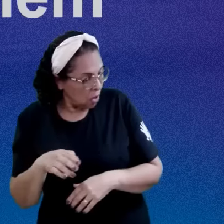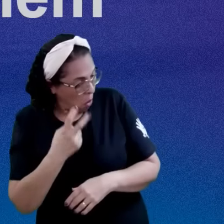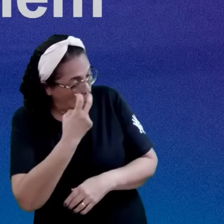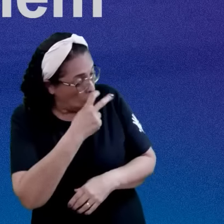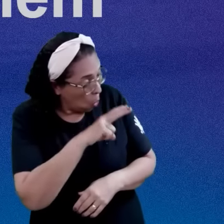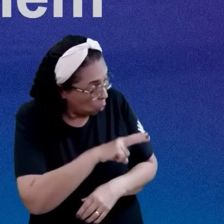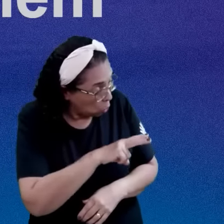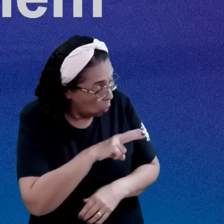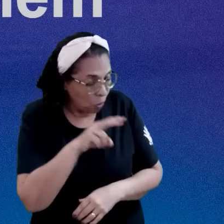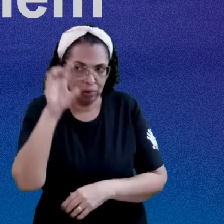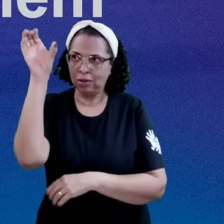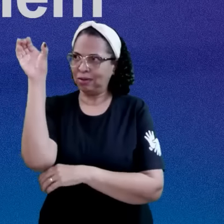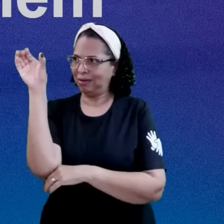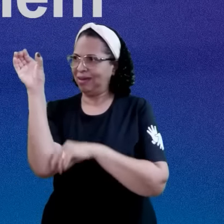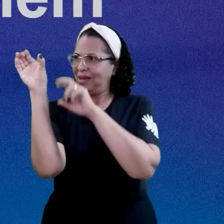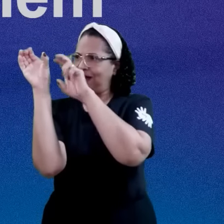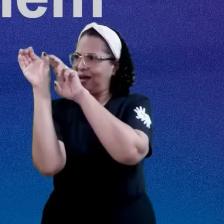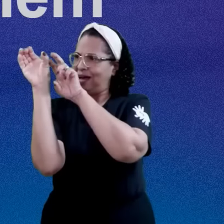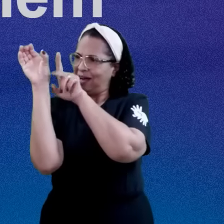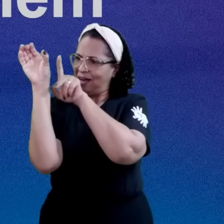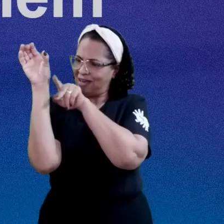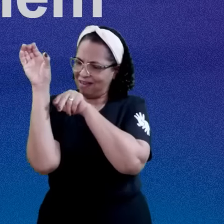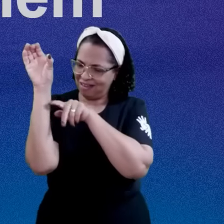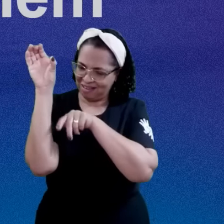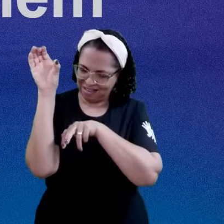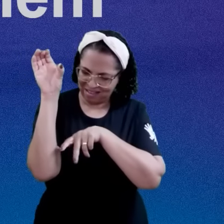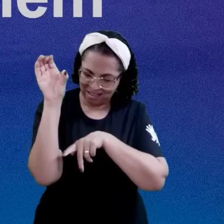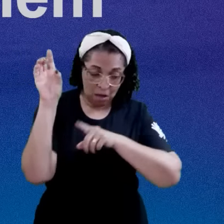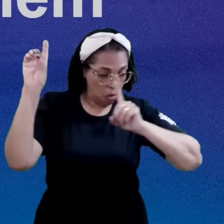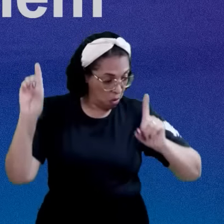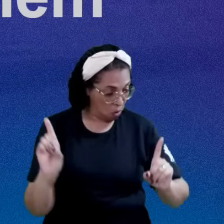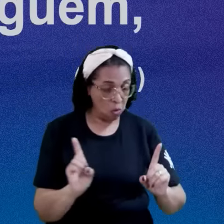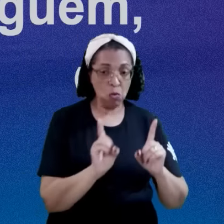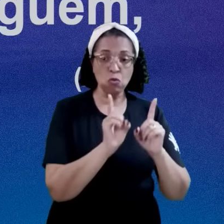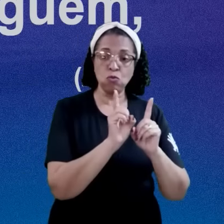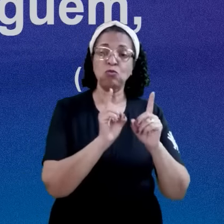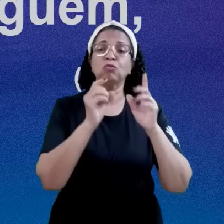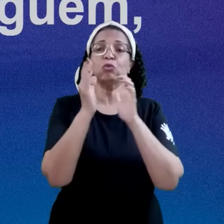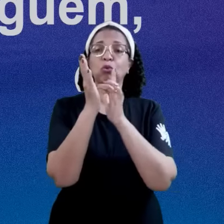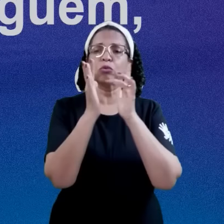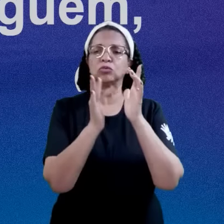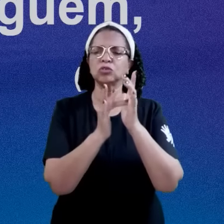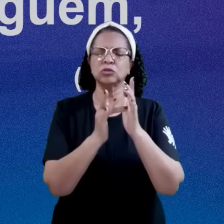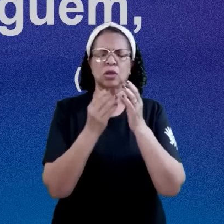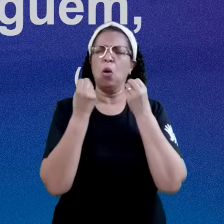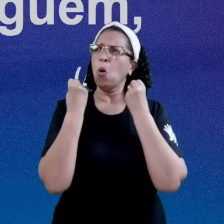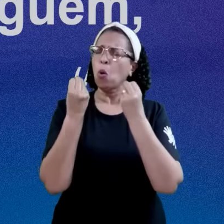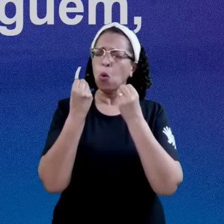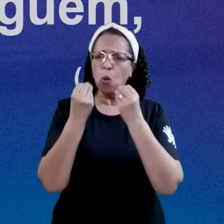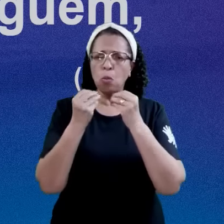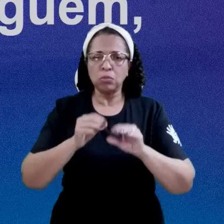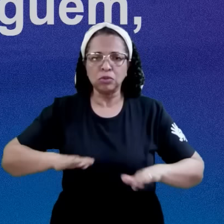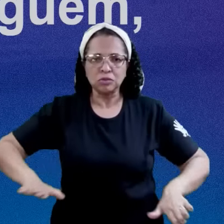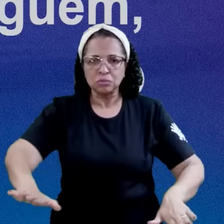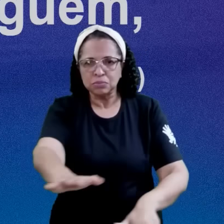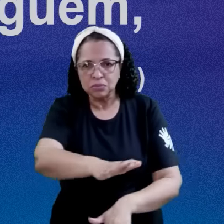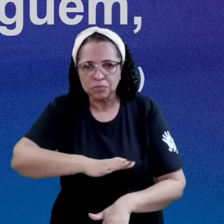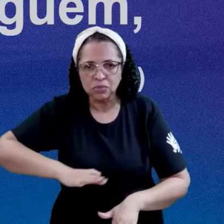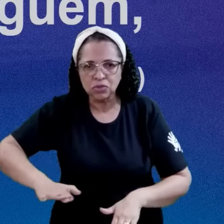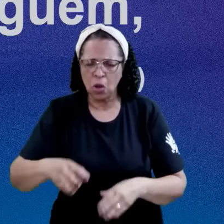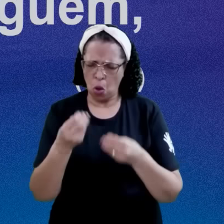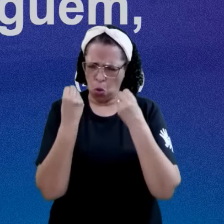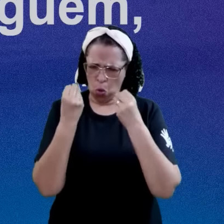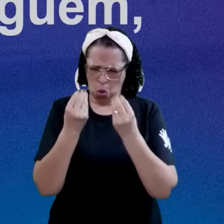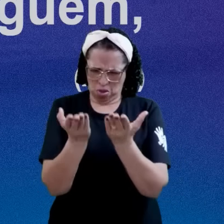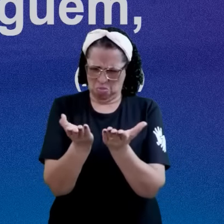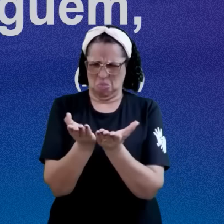vendo todos isos murmuravam dizendo que ele entrara para ser hóspede de um homem pecador e levantando-se e levantando-se Zaqueu disse